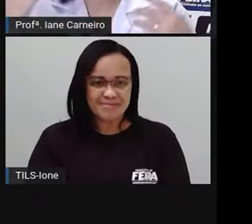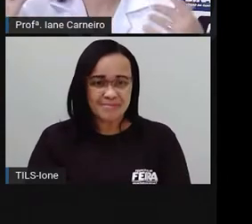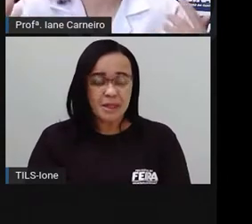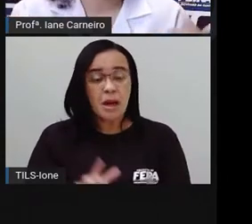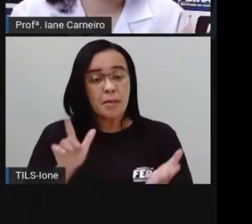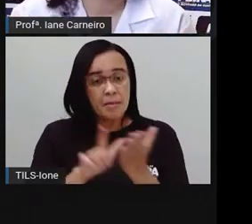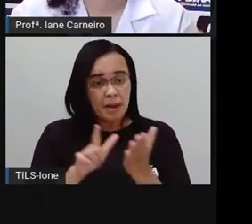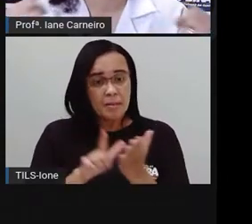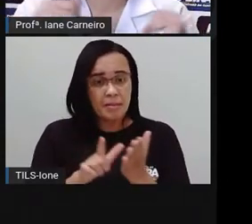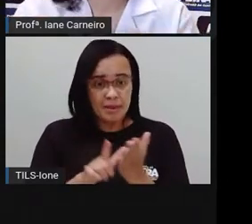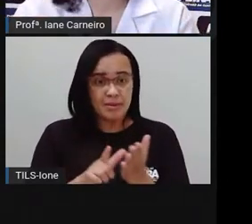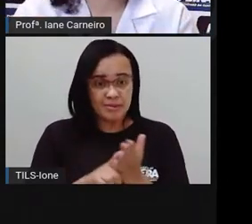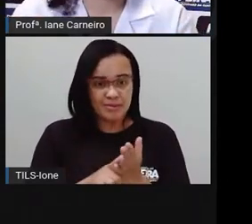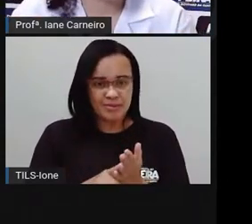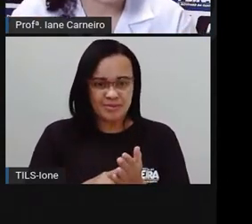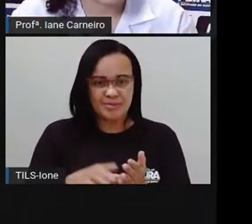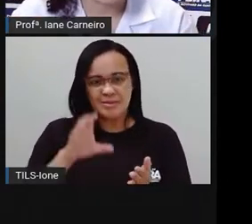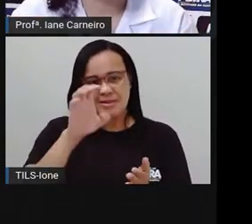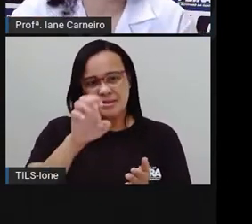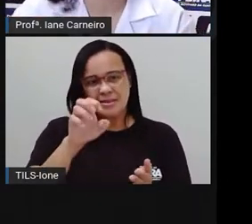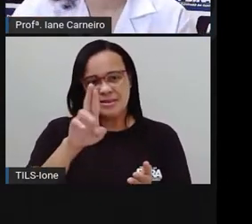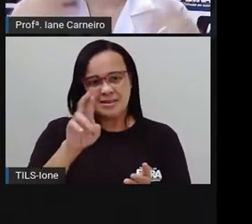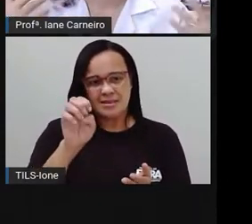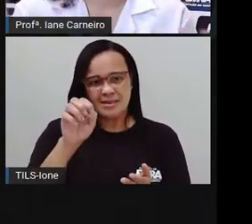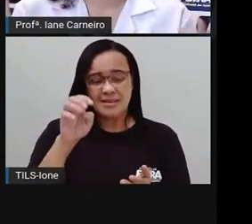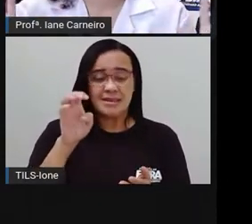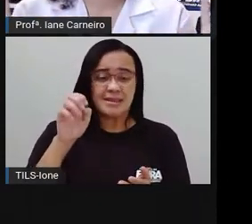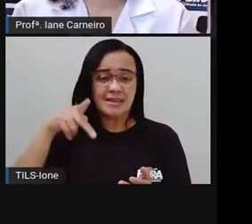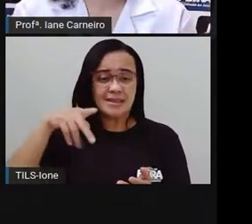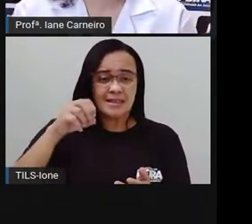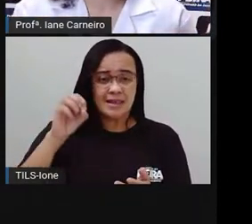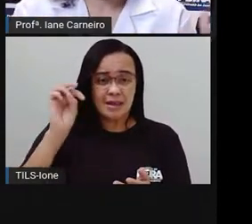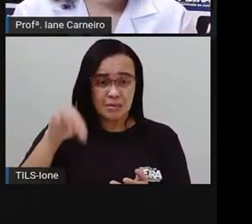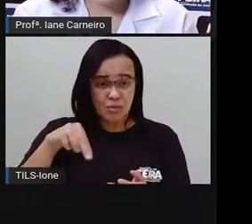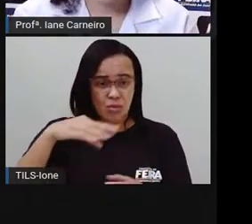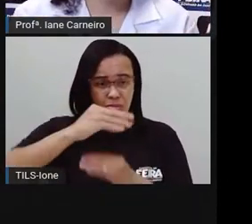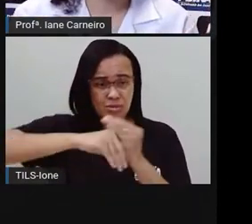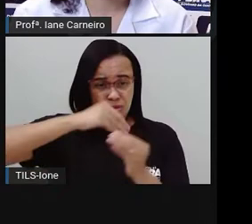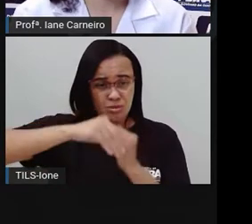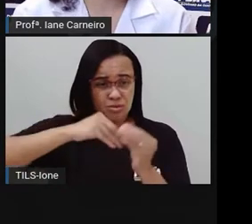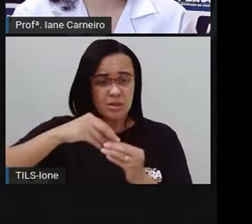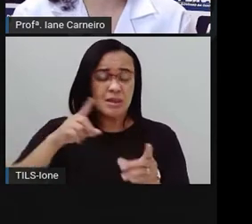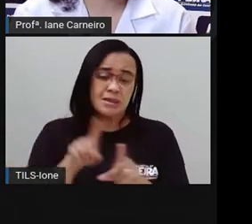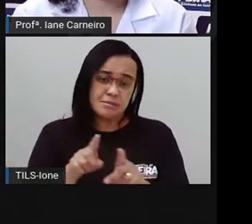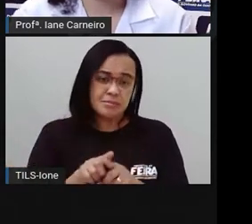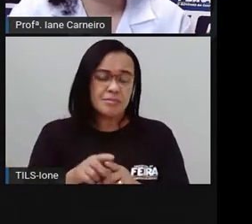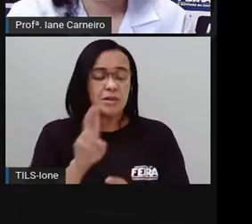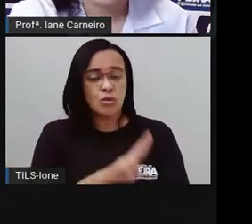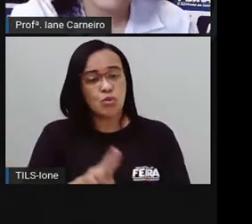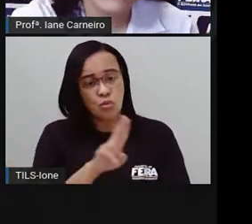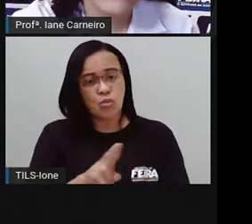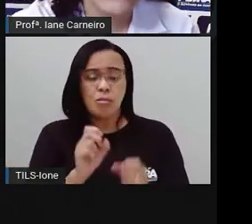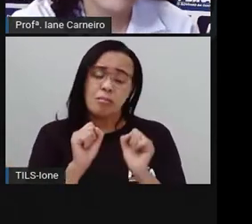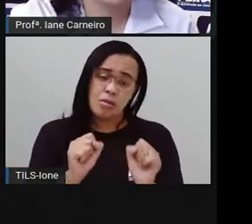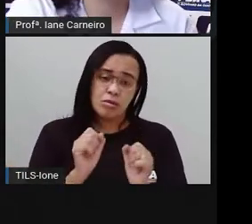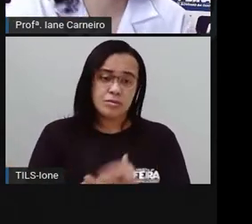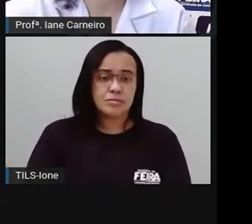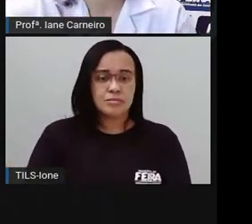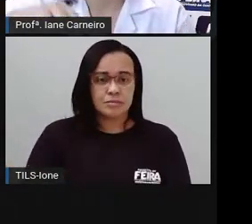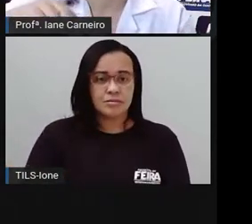também diluído, dá para você fazer a tinta. Então, para vocês usarem a criatividade, certo? E